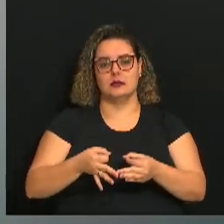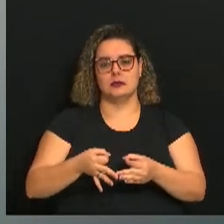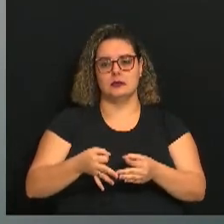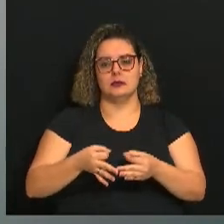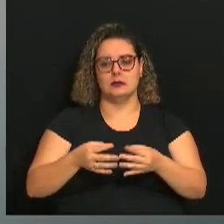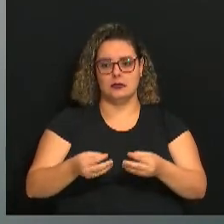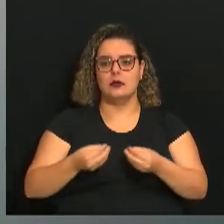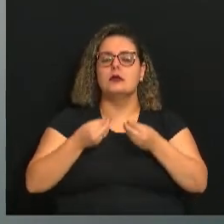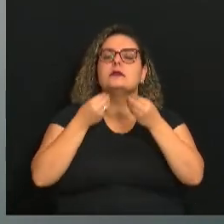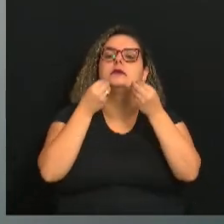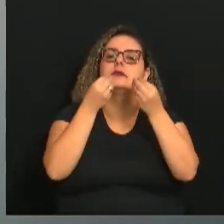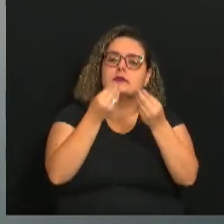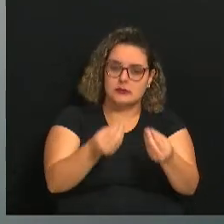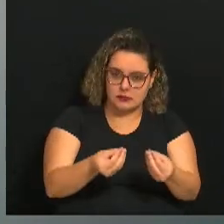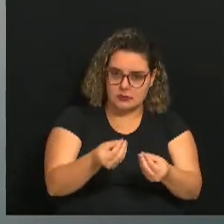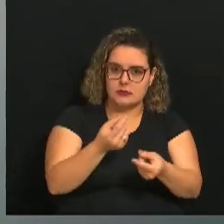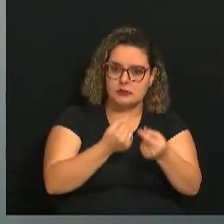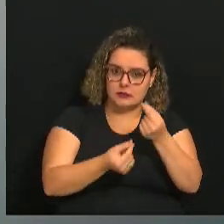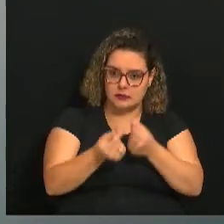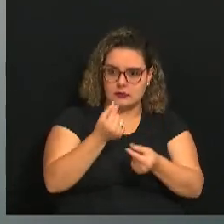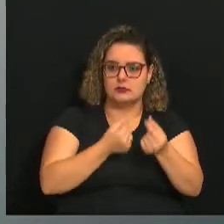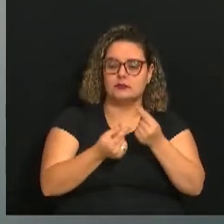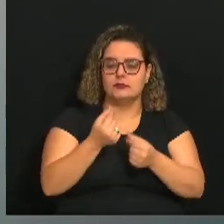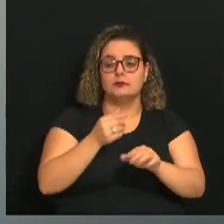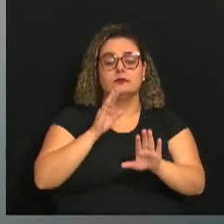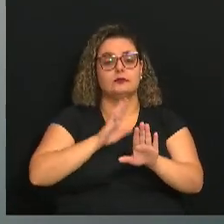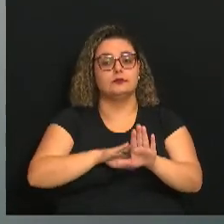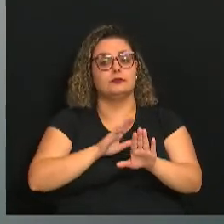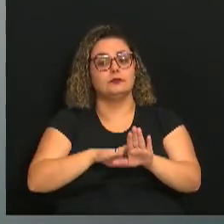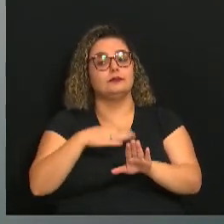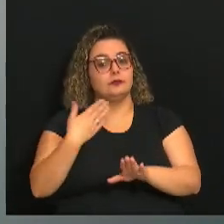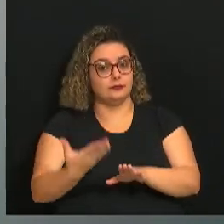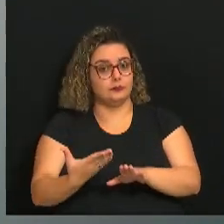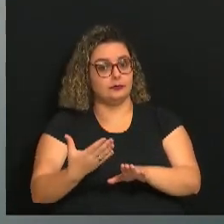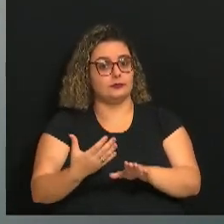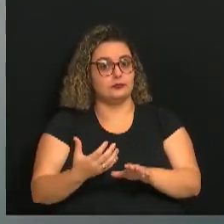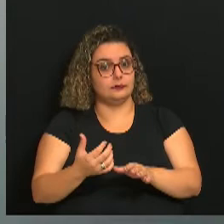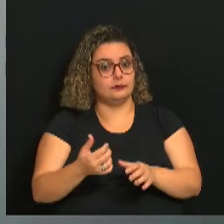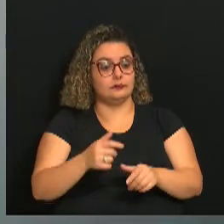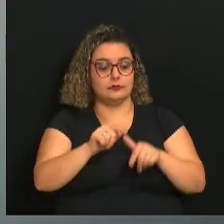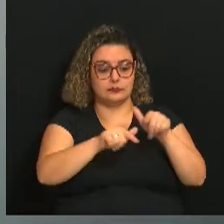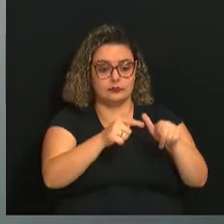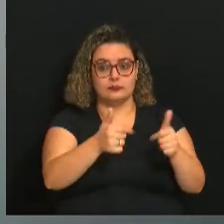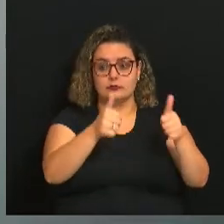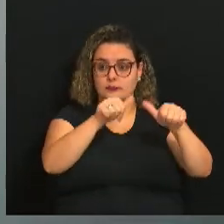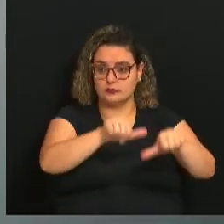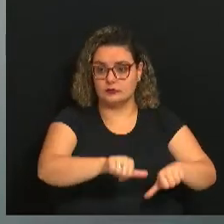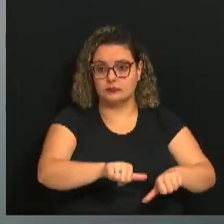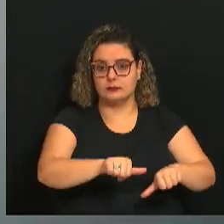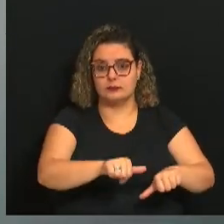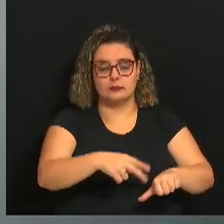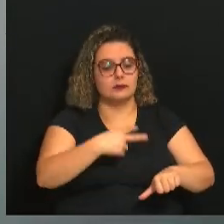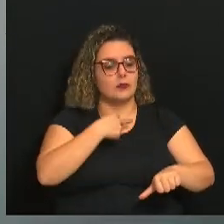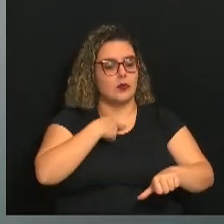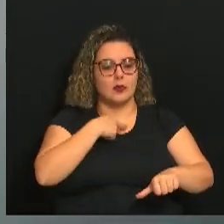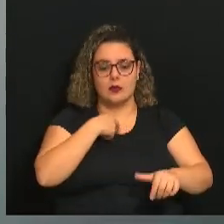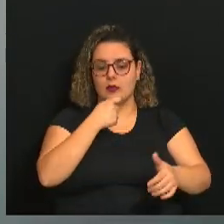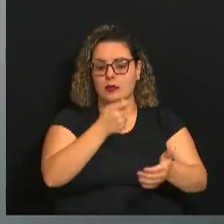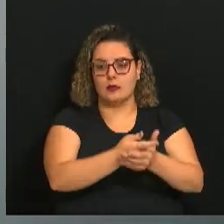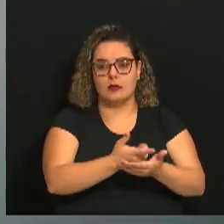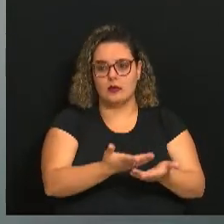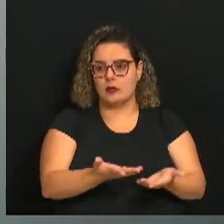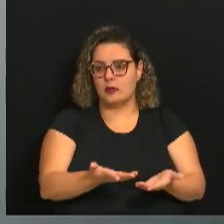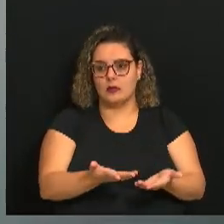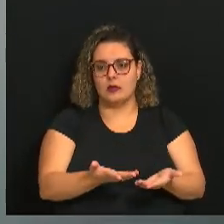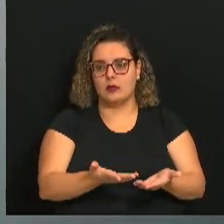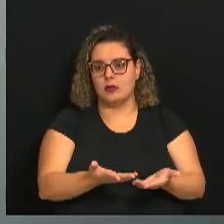essa empresa tem uma ação dessa, de prejudicar o trabalhador, ela não pode, em momento nenhum, alegar que, por